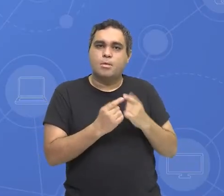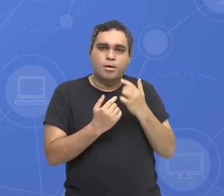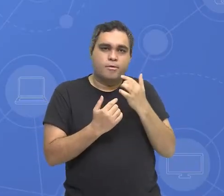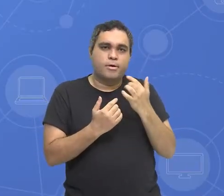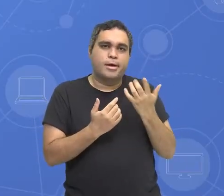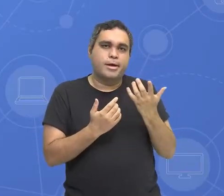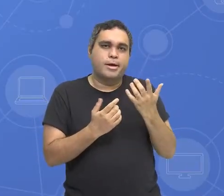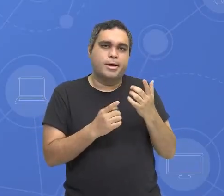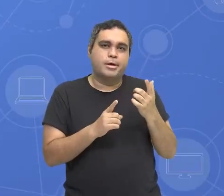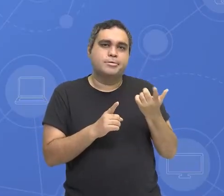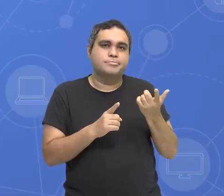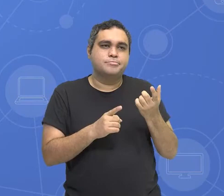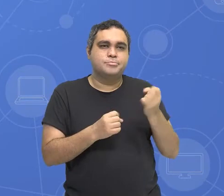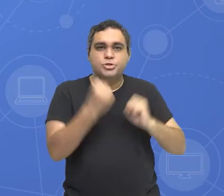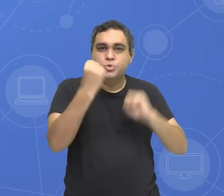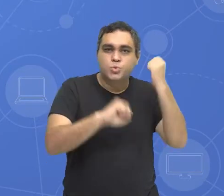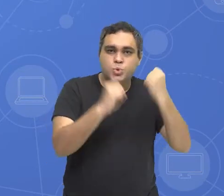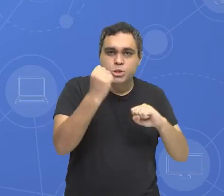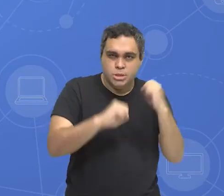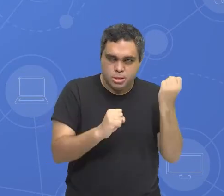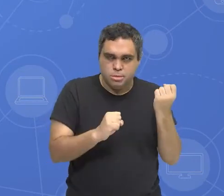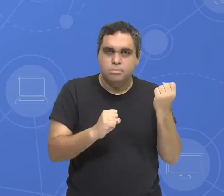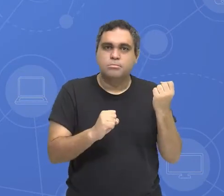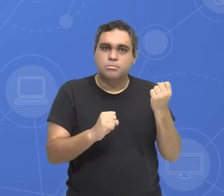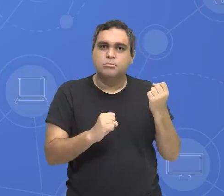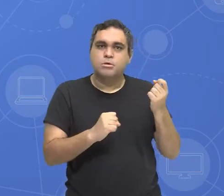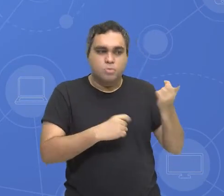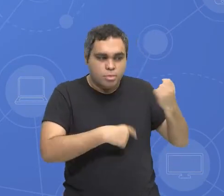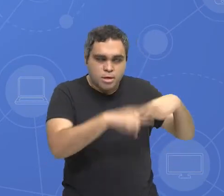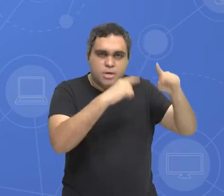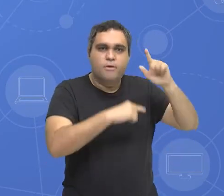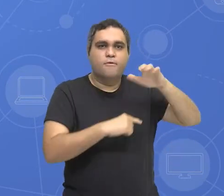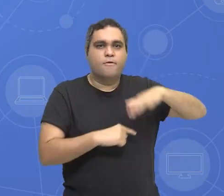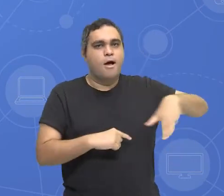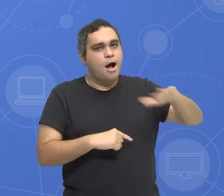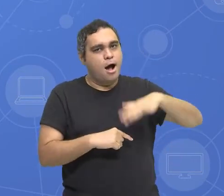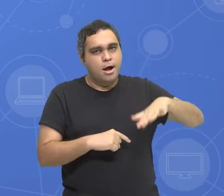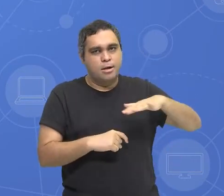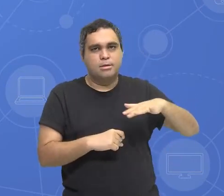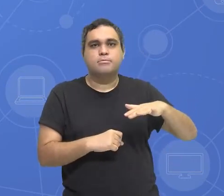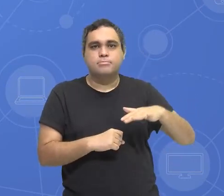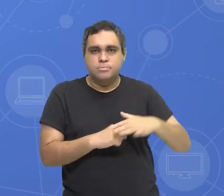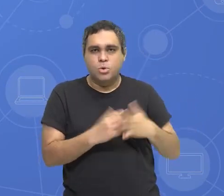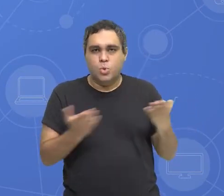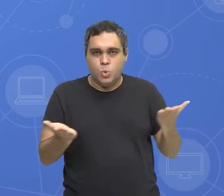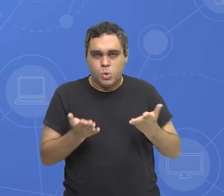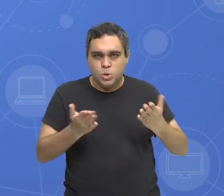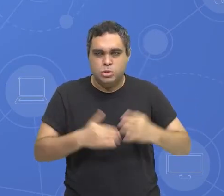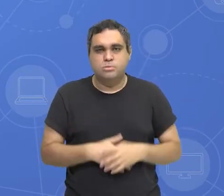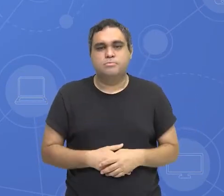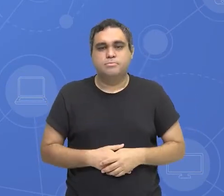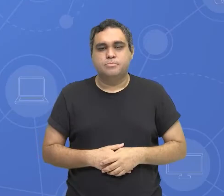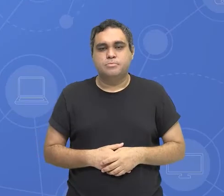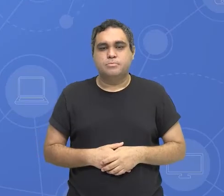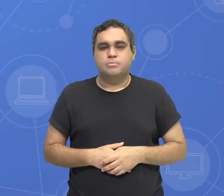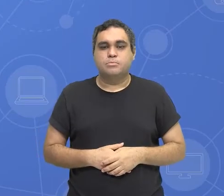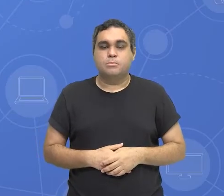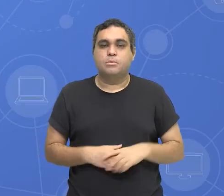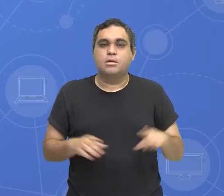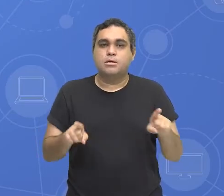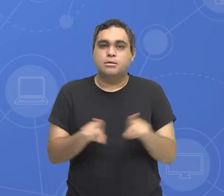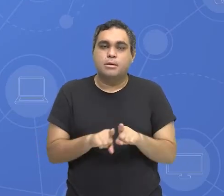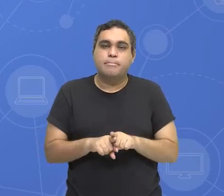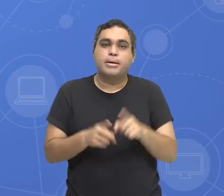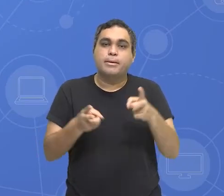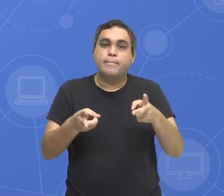Da parte de indústria. Então, o agronegócio acabou se desenvolvendo também bastante aqui no nosso país. E a gente também observa que